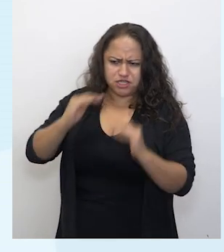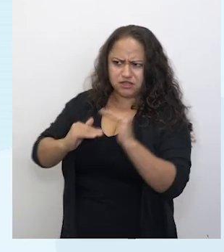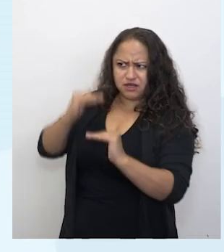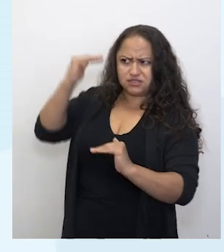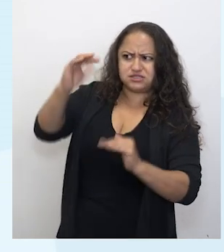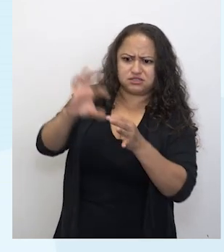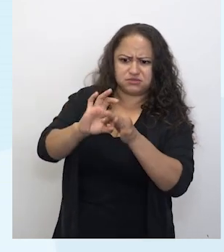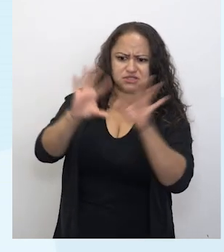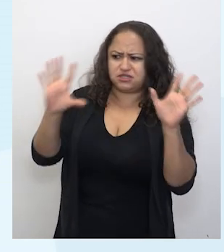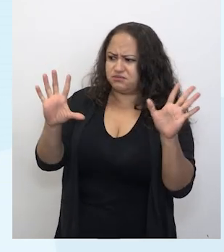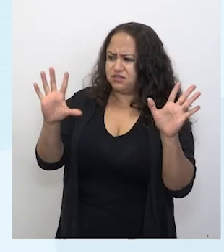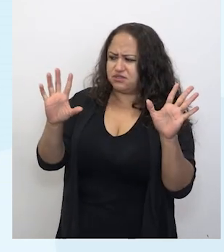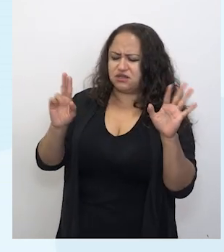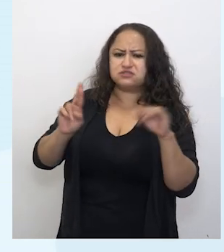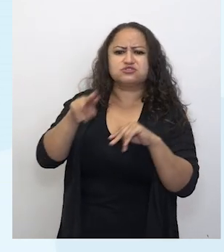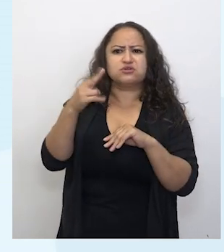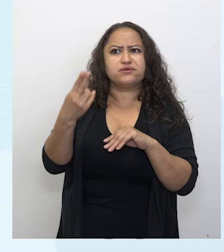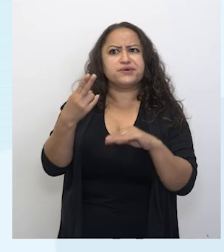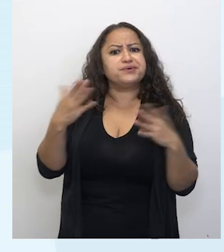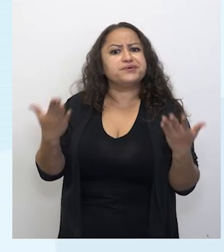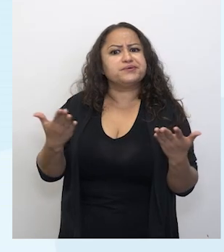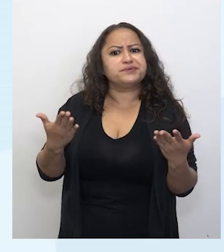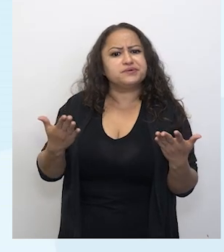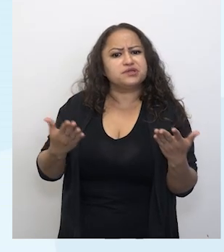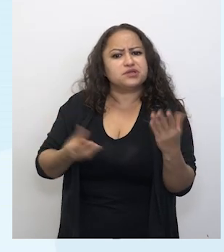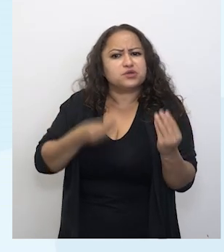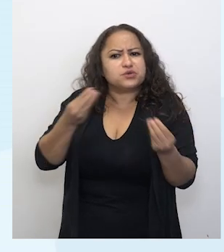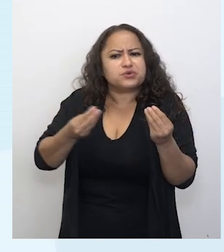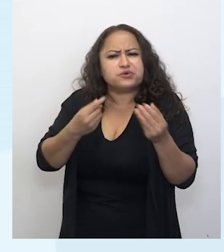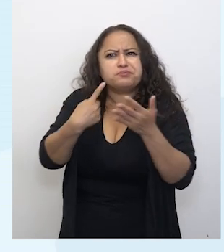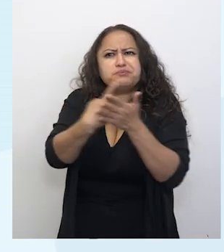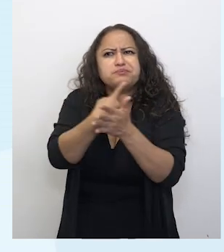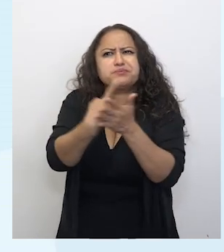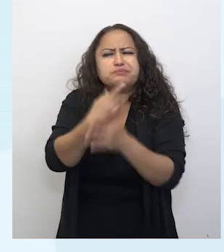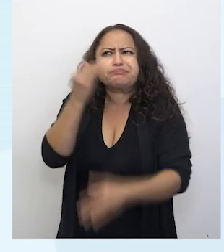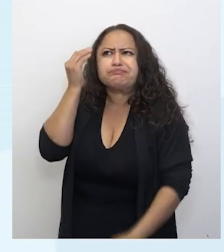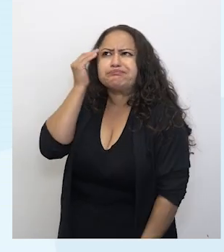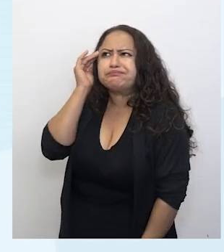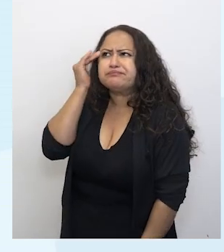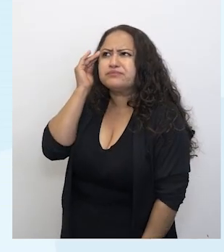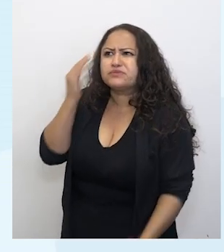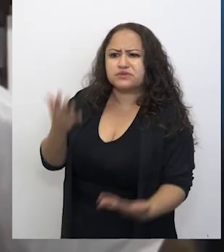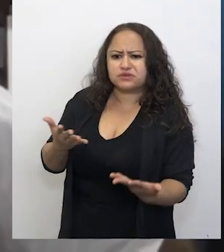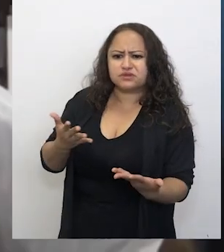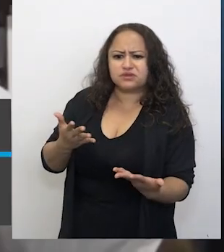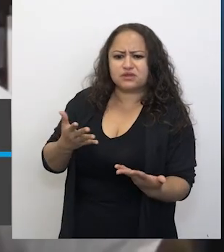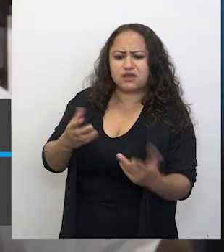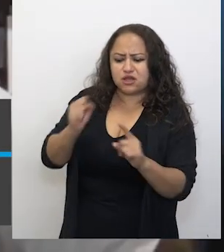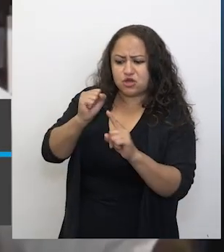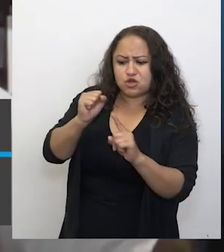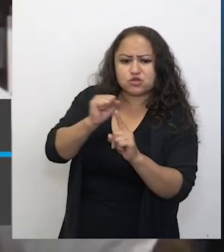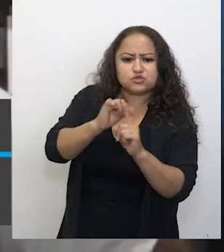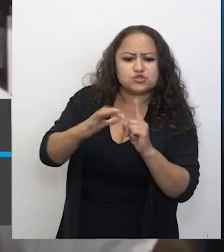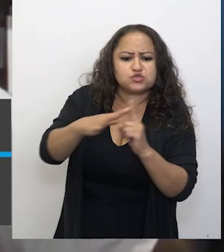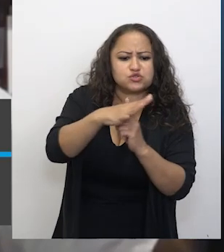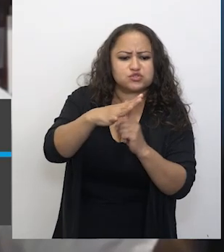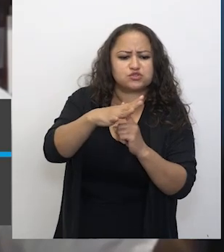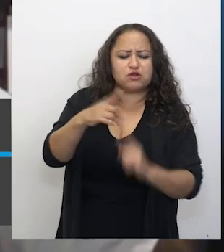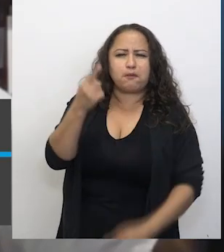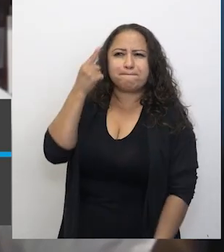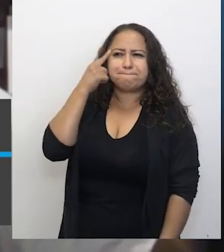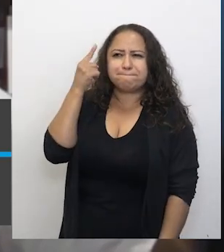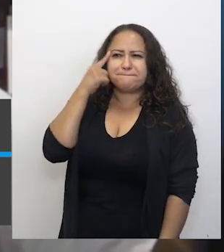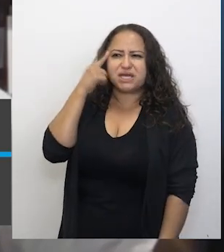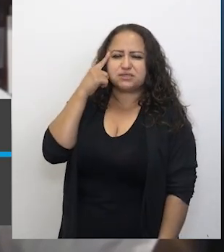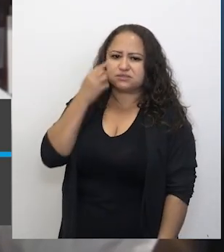né? Então, justamente se questionou muito isso. E um sociólogo, para a gente poder encerrar, que pensa muito